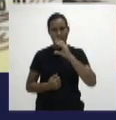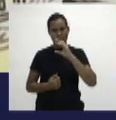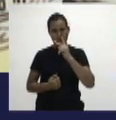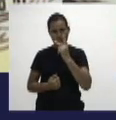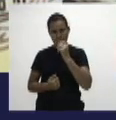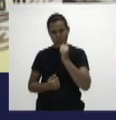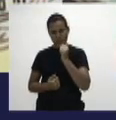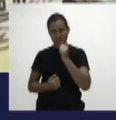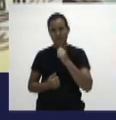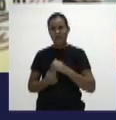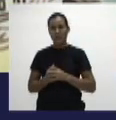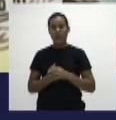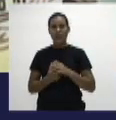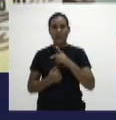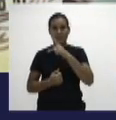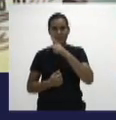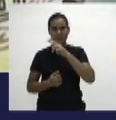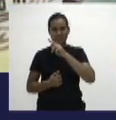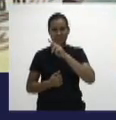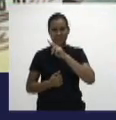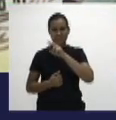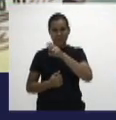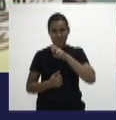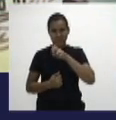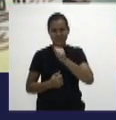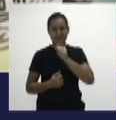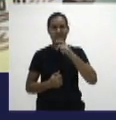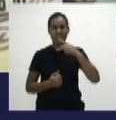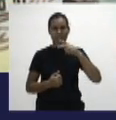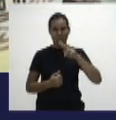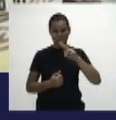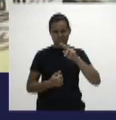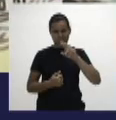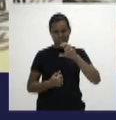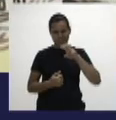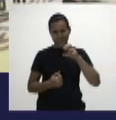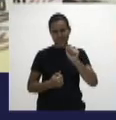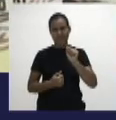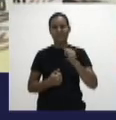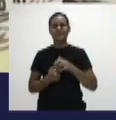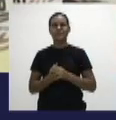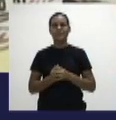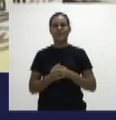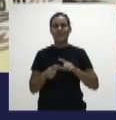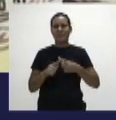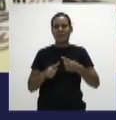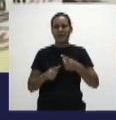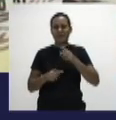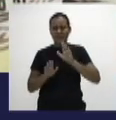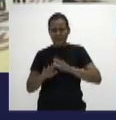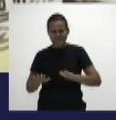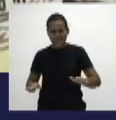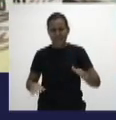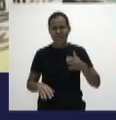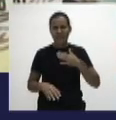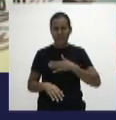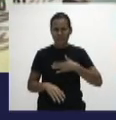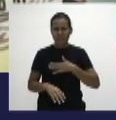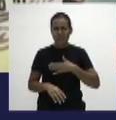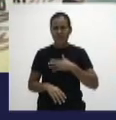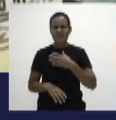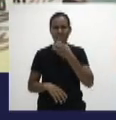o puxa Puxa não podia vir na matinê falou com o dono do cir Don cir Puxa mas matinê a criança gosta de palhaço é